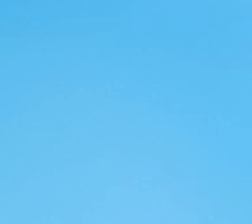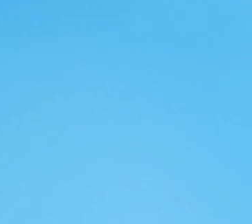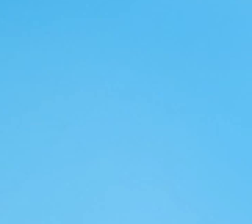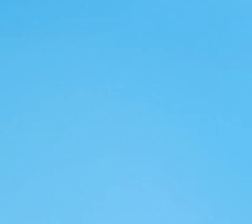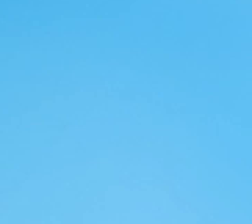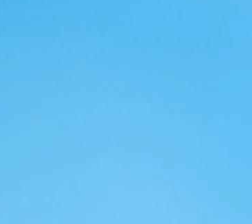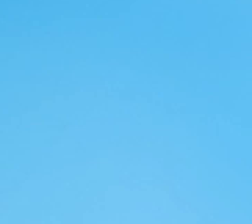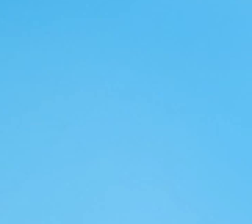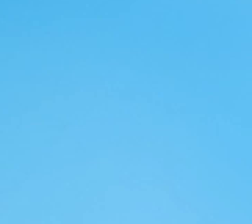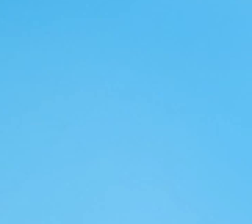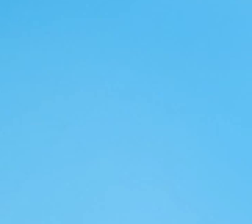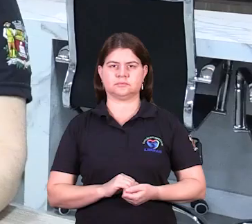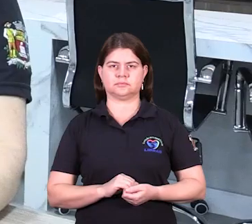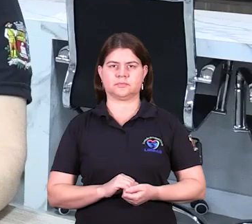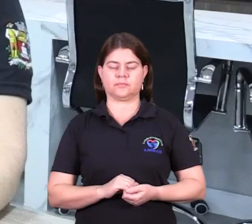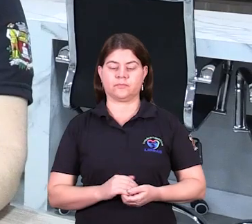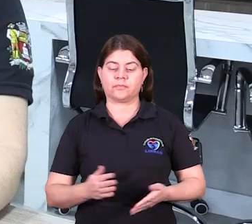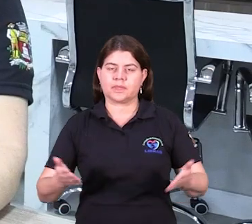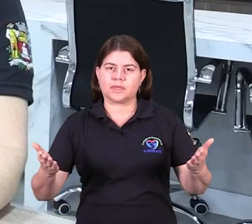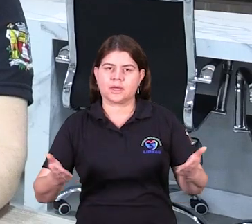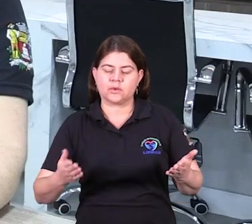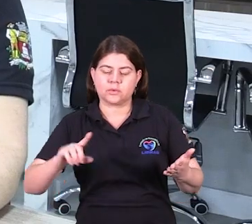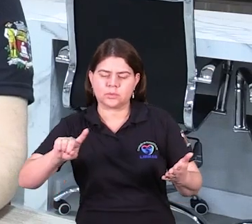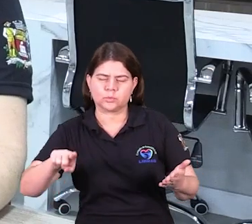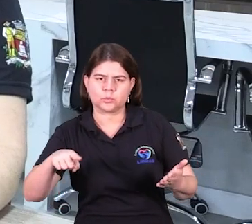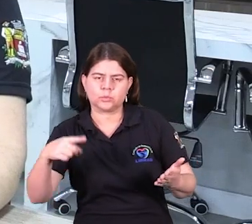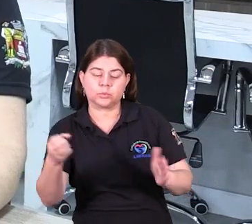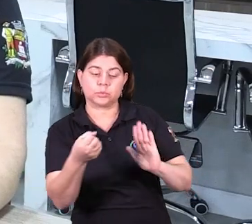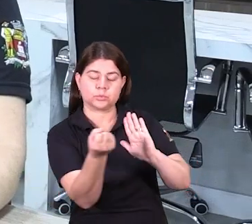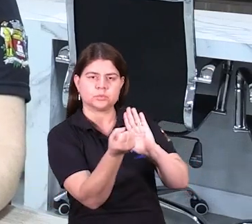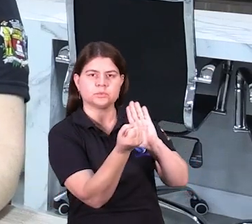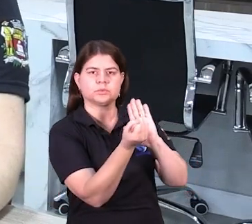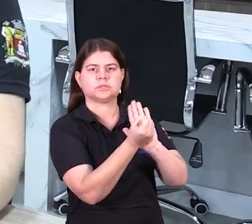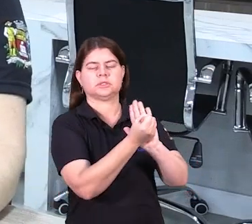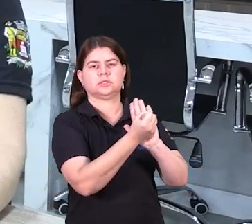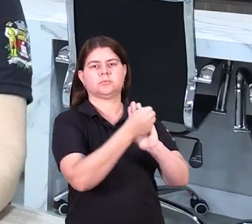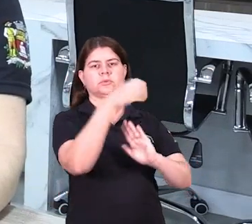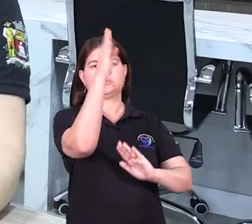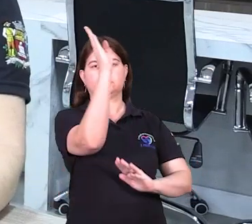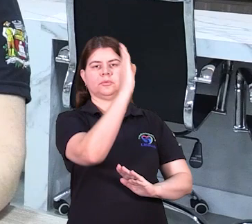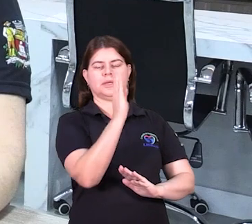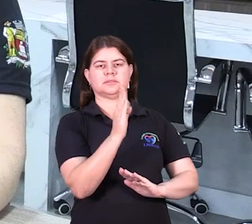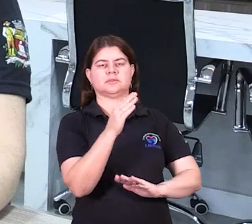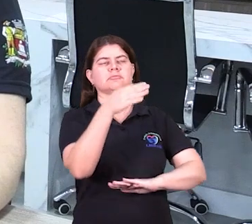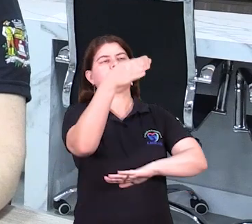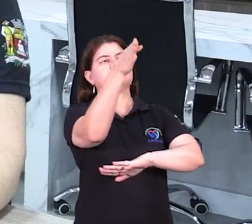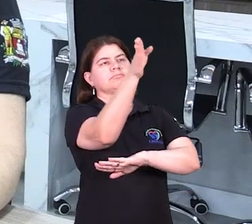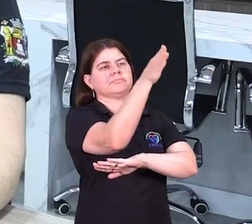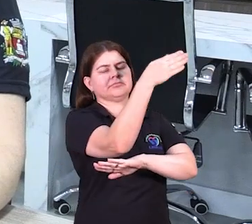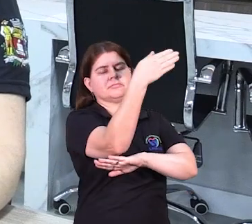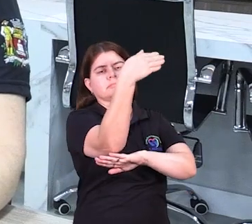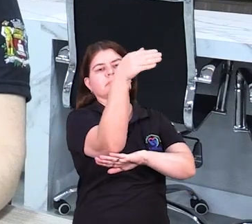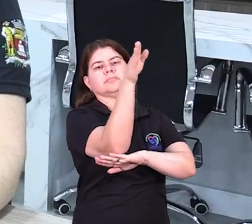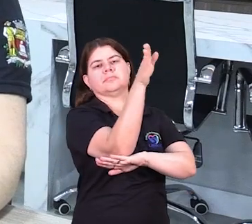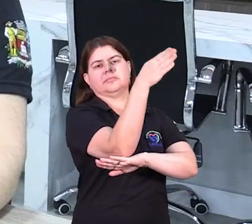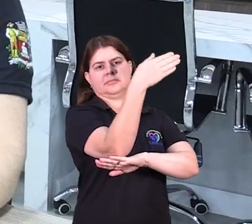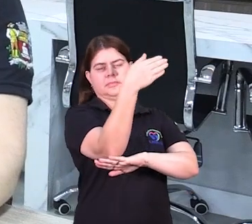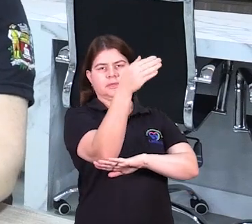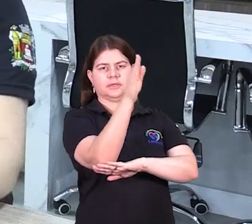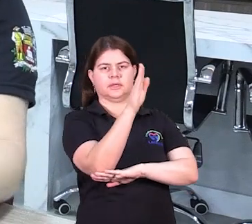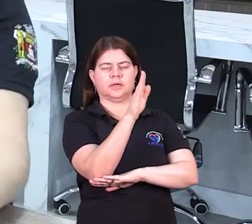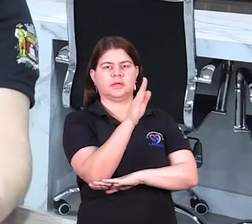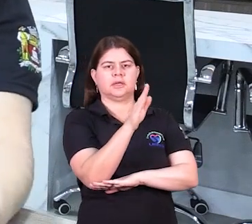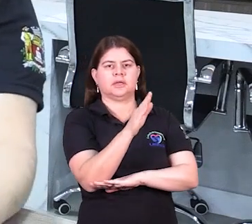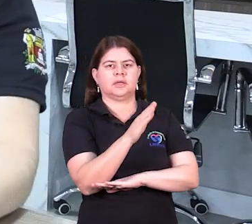glória no passado. Aqui ele fala muito da nossa bandeira, que é um outro símbolo nacional que nós temos.